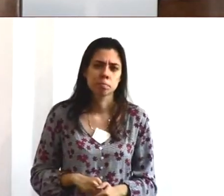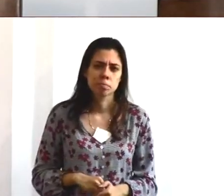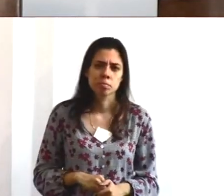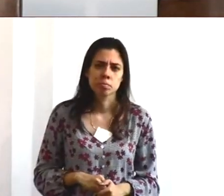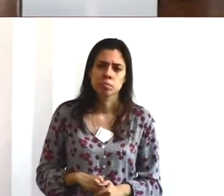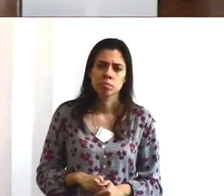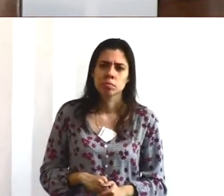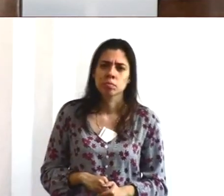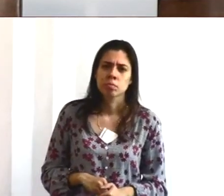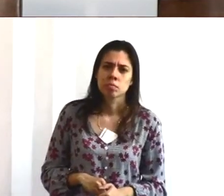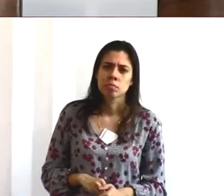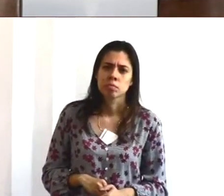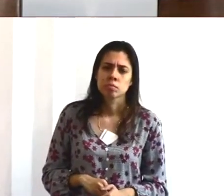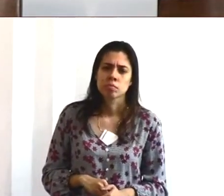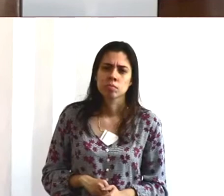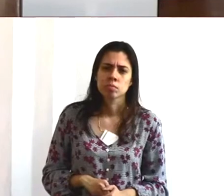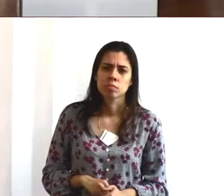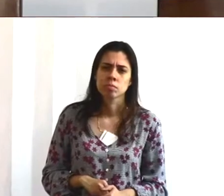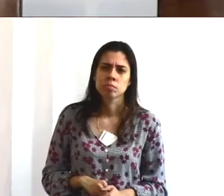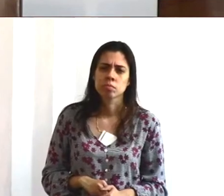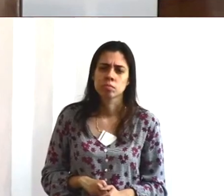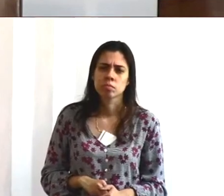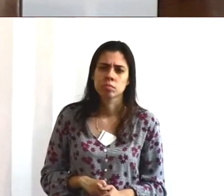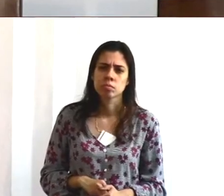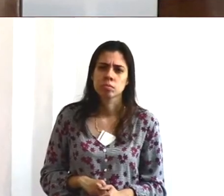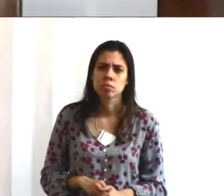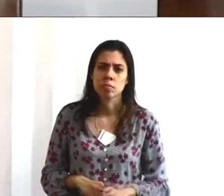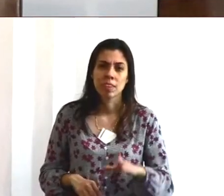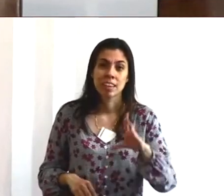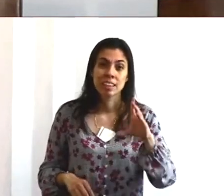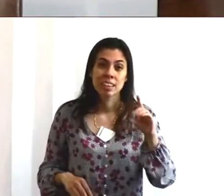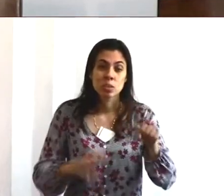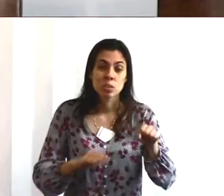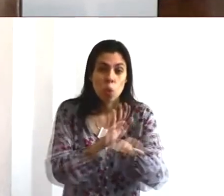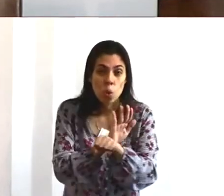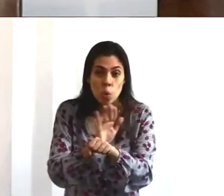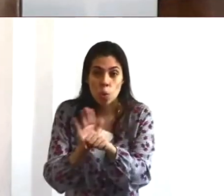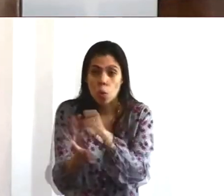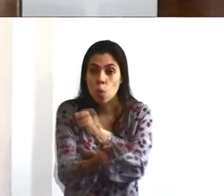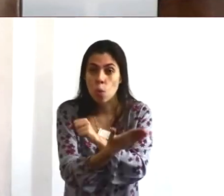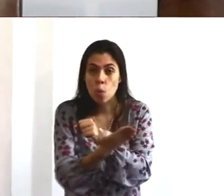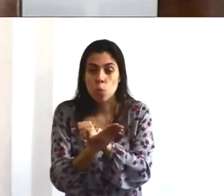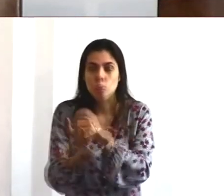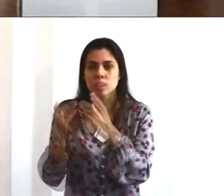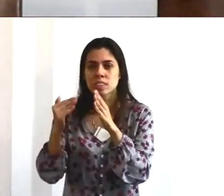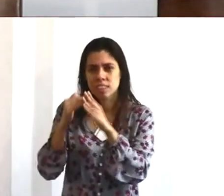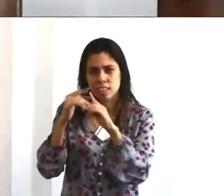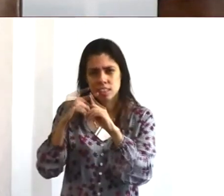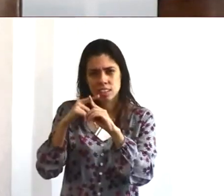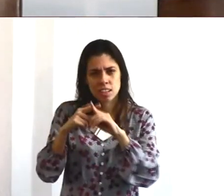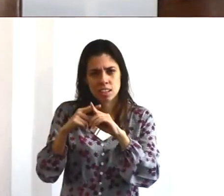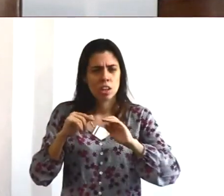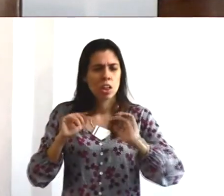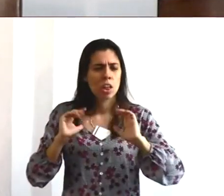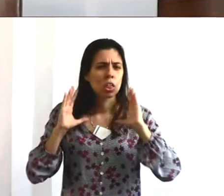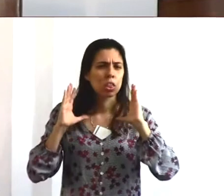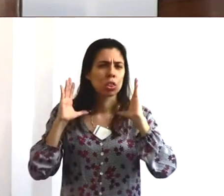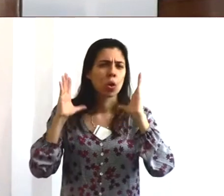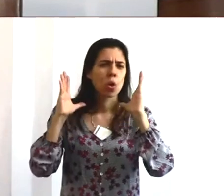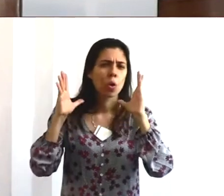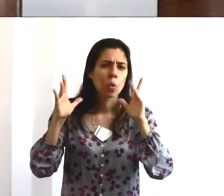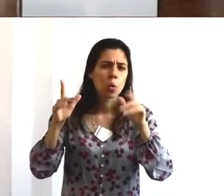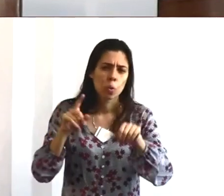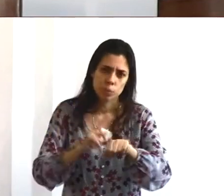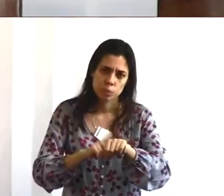armas. Queridos, Deus preserva a sua igreja. Ao longo da história do povo de Israel,